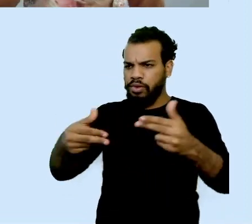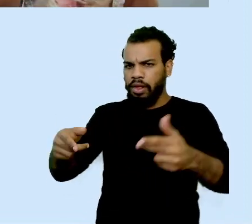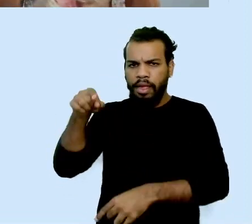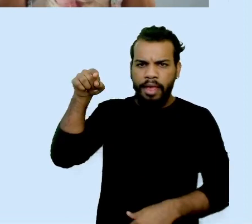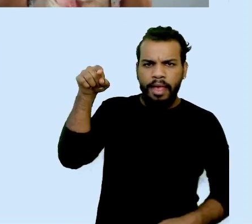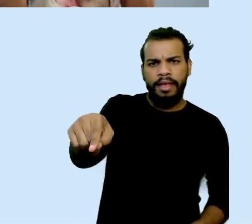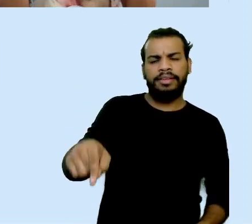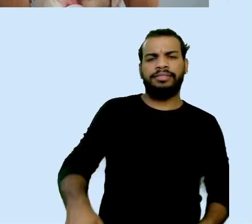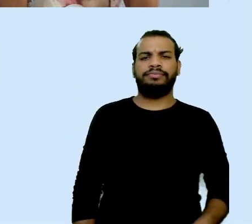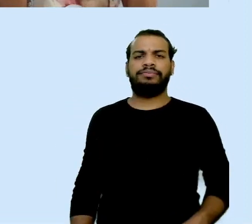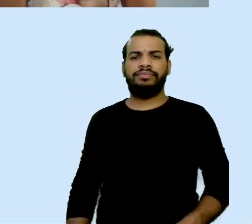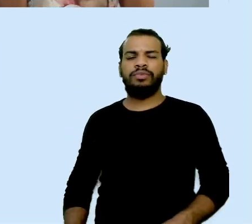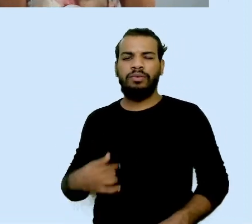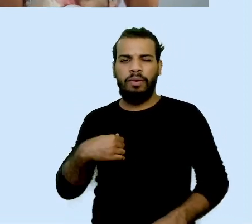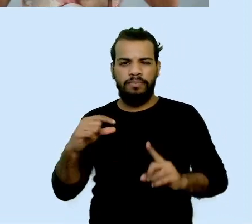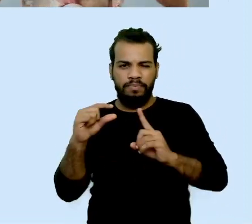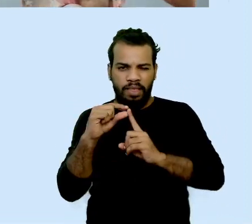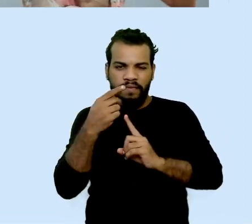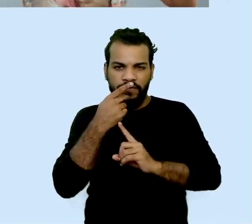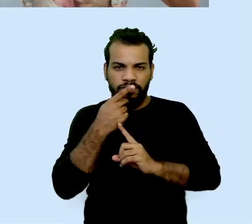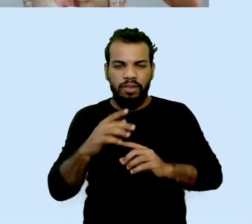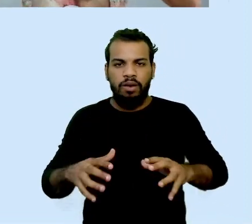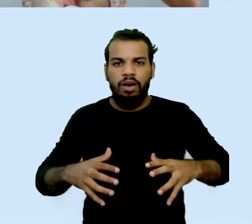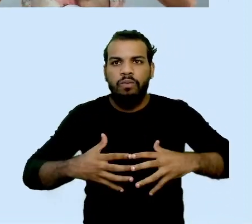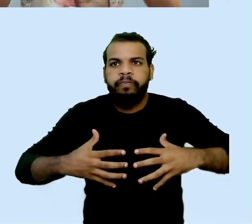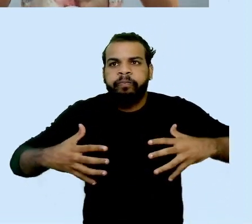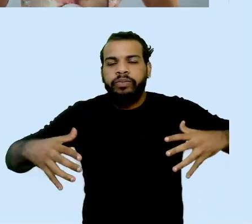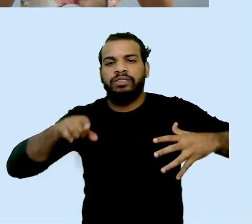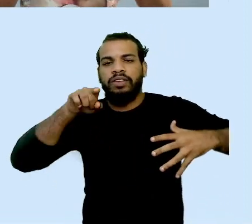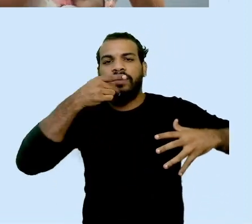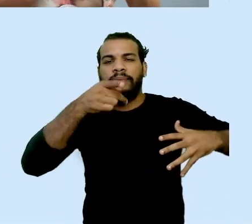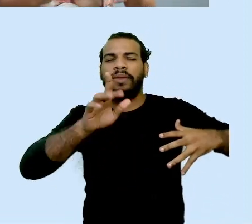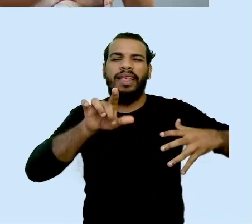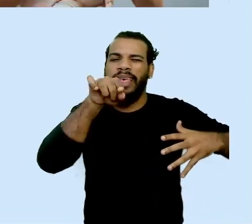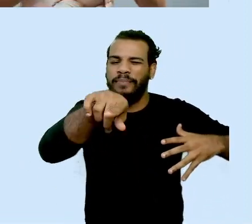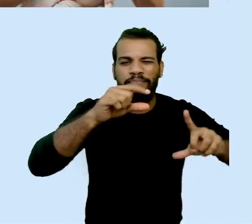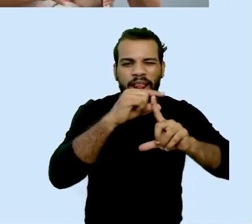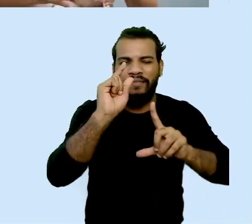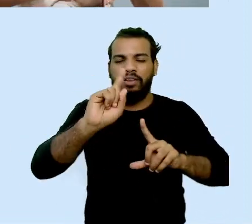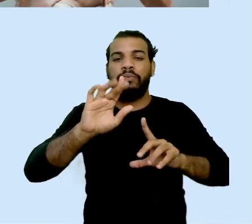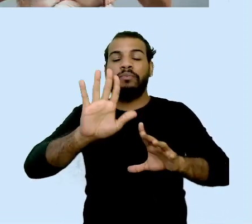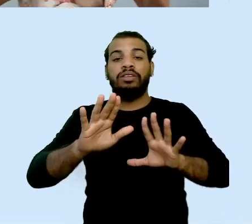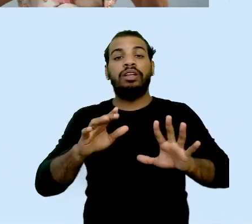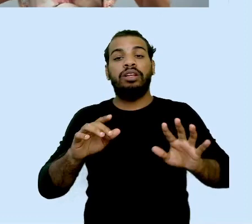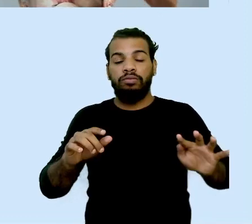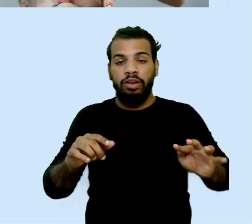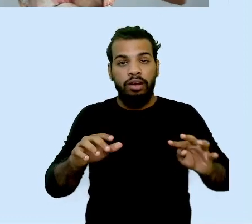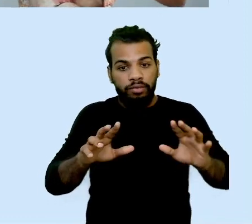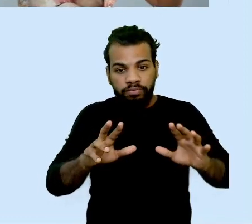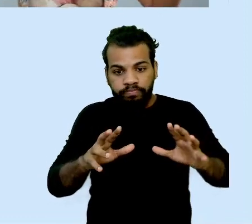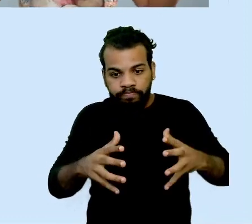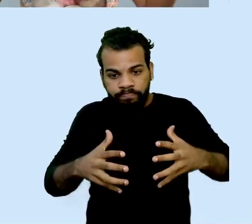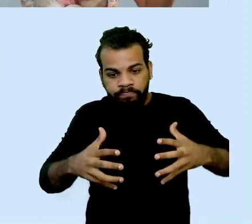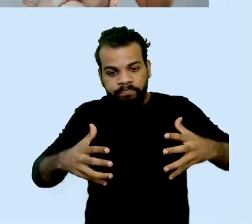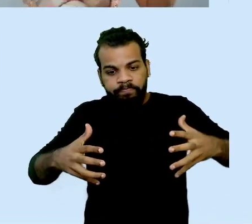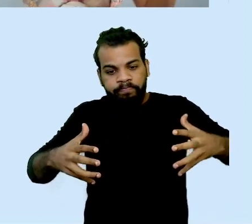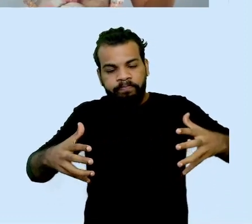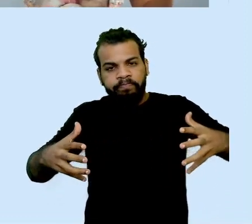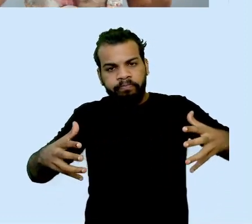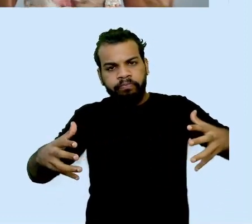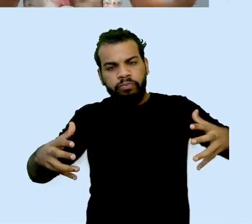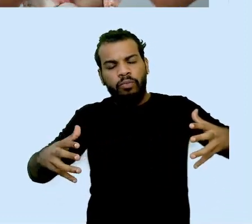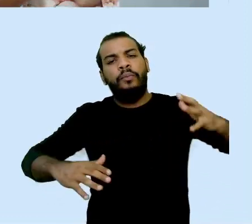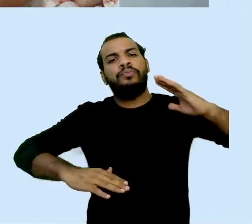vão... Eu vou usar uma palavra enchendo, mas não é essa bem a palavra. Mas essa composição, ela vai criando forma, ela vai criando corpo, e